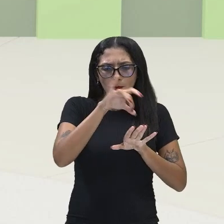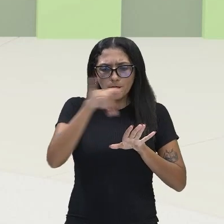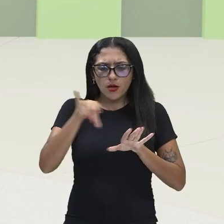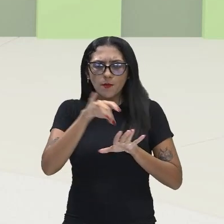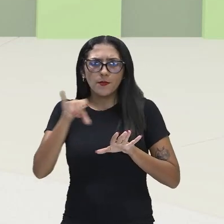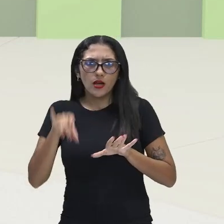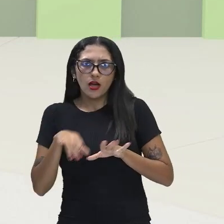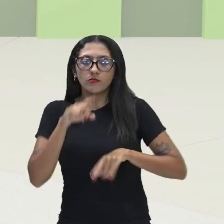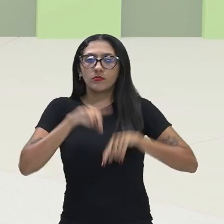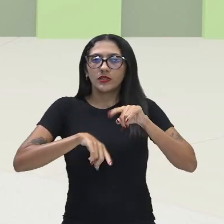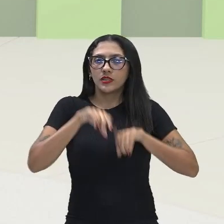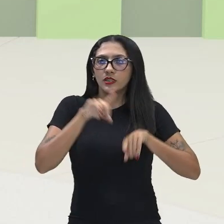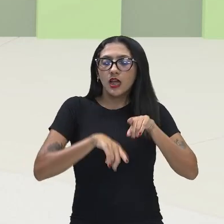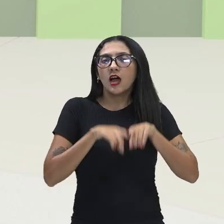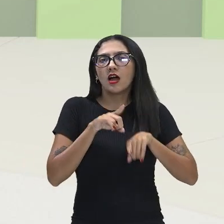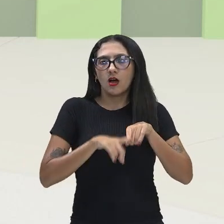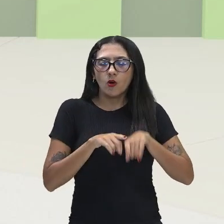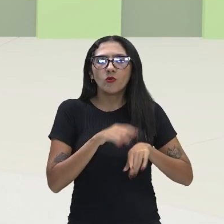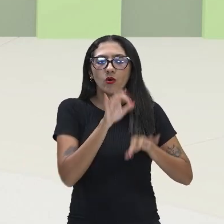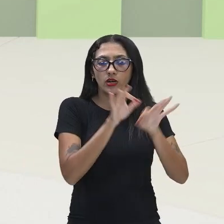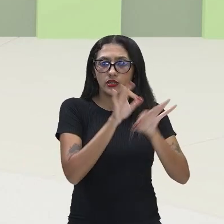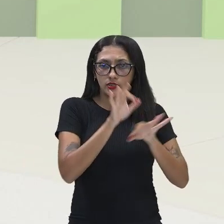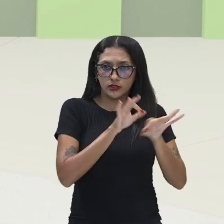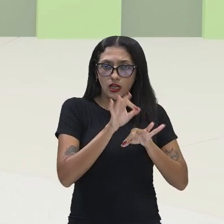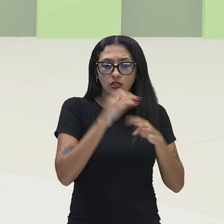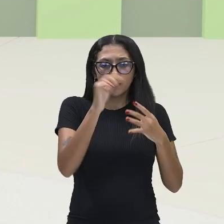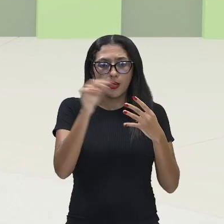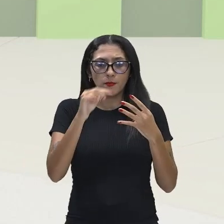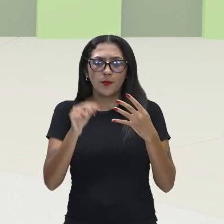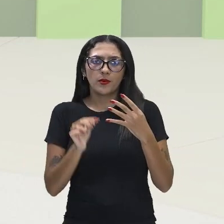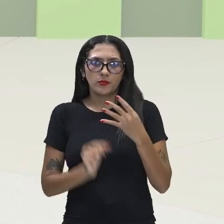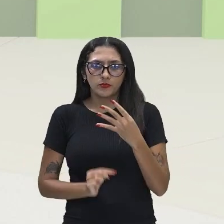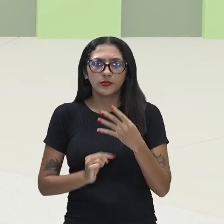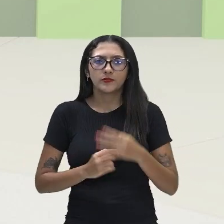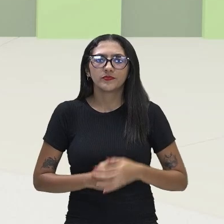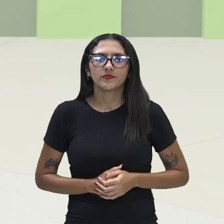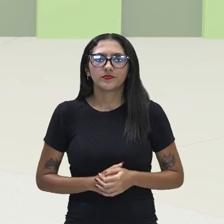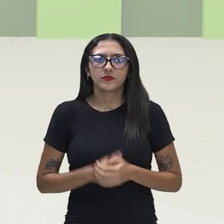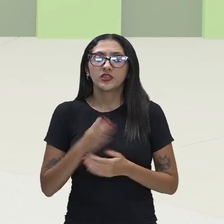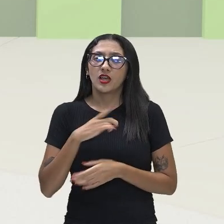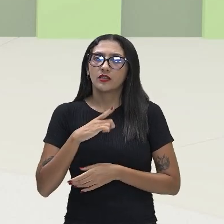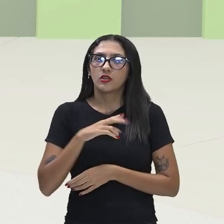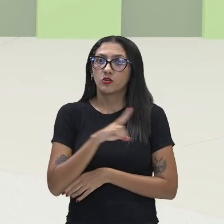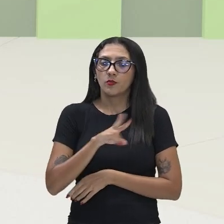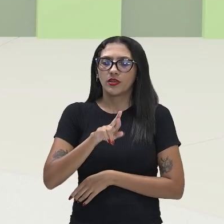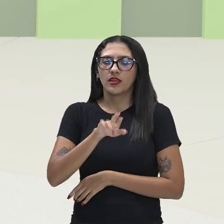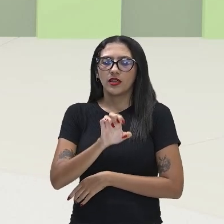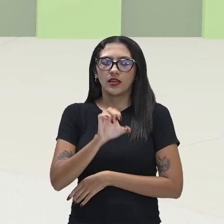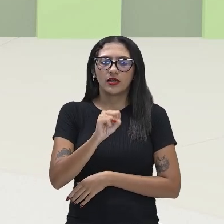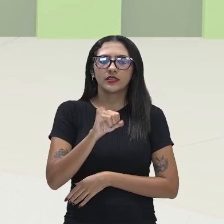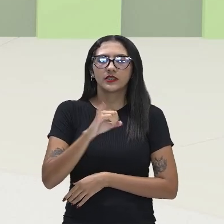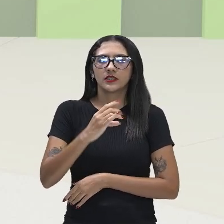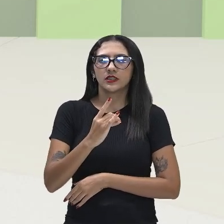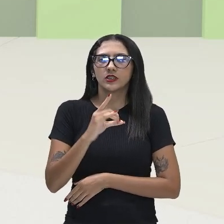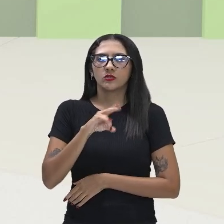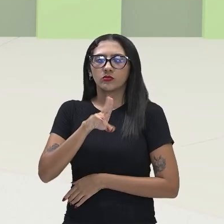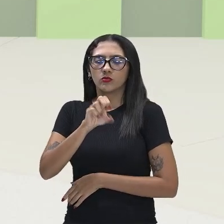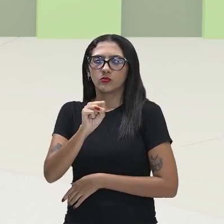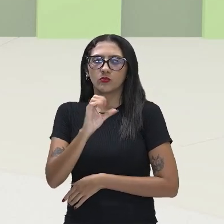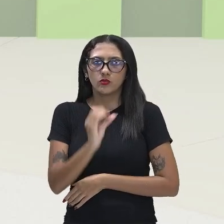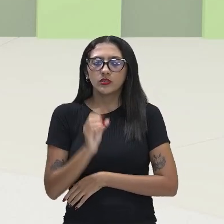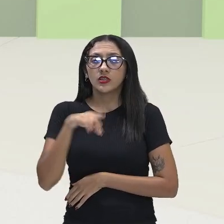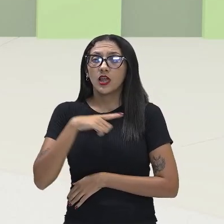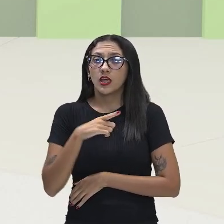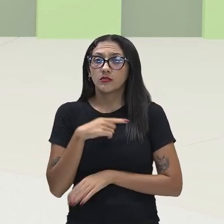de resíduos, né, que aí já mudou o nome, resíduos sólidos, em que eles